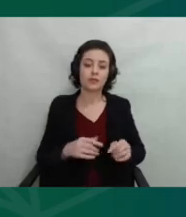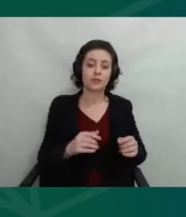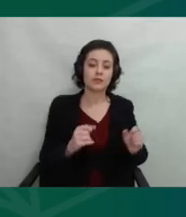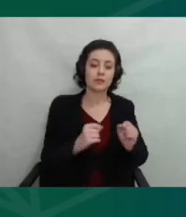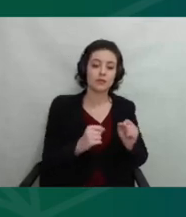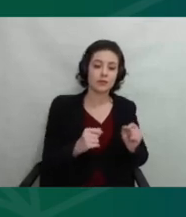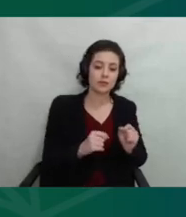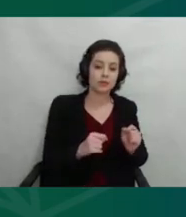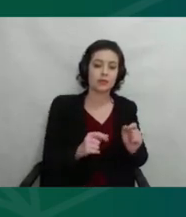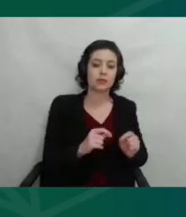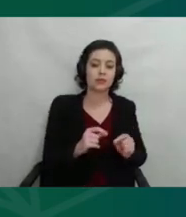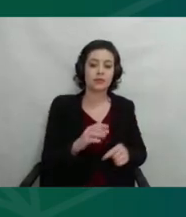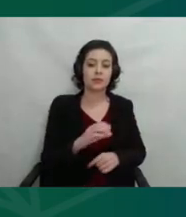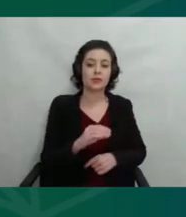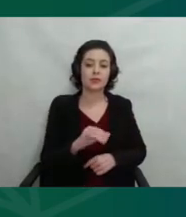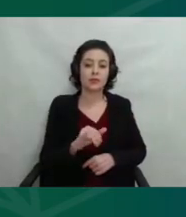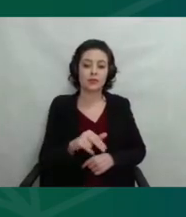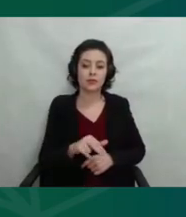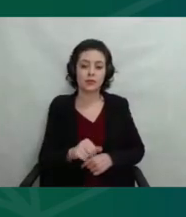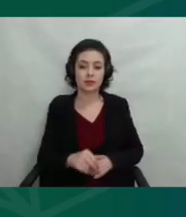cocaína. Próximo slide, por favor.